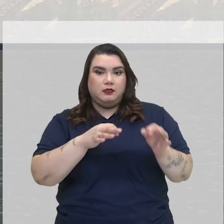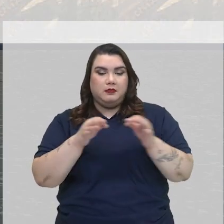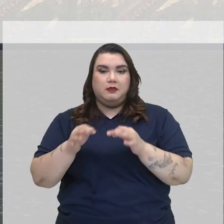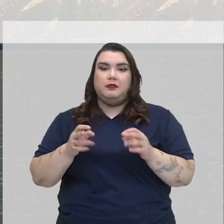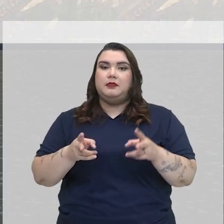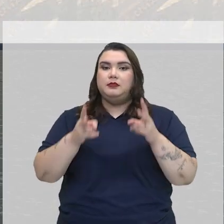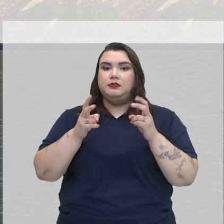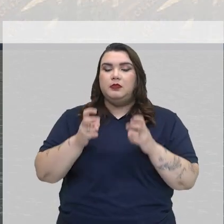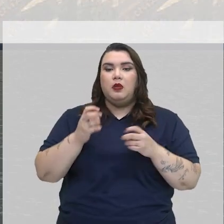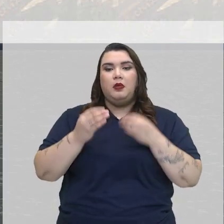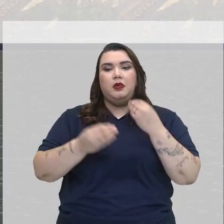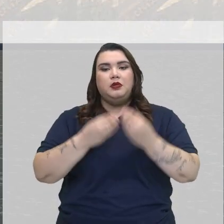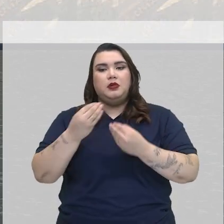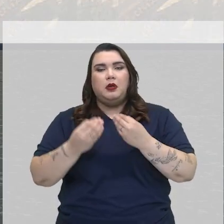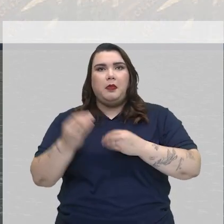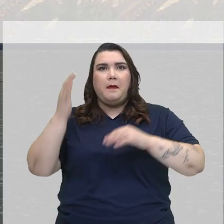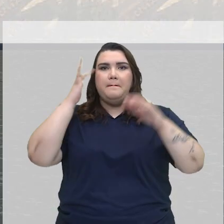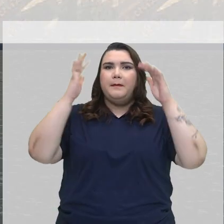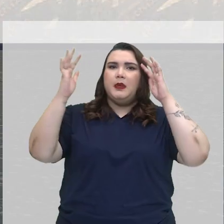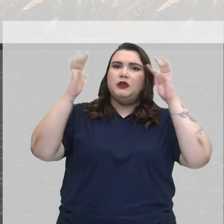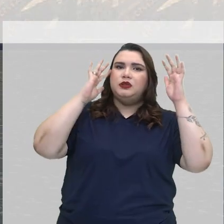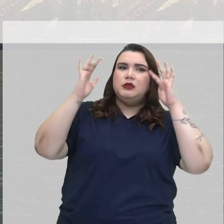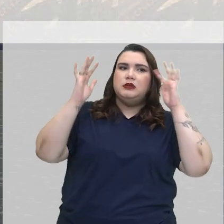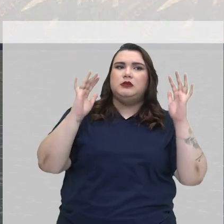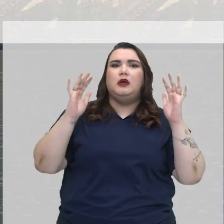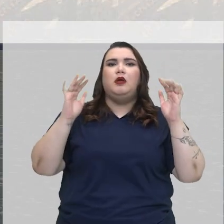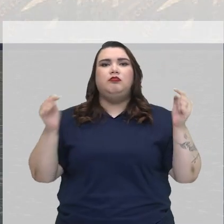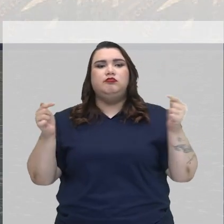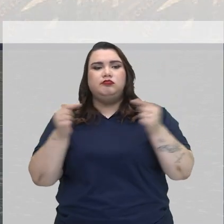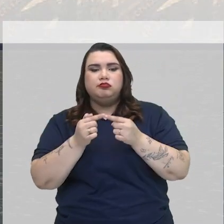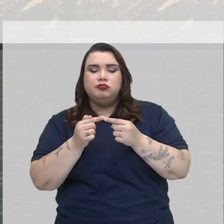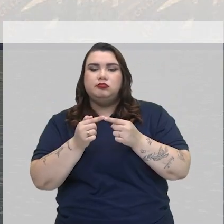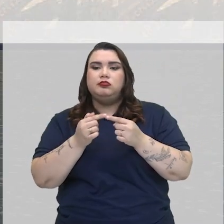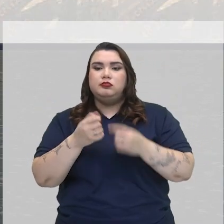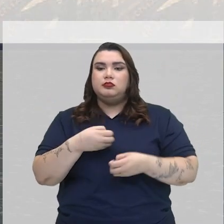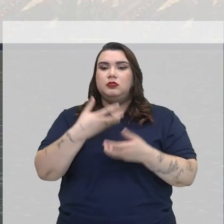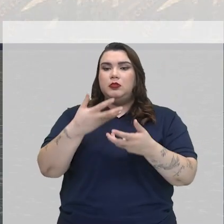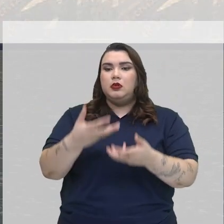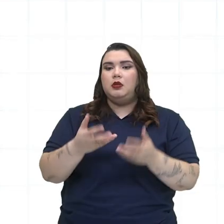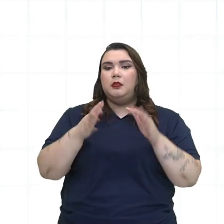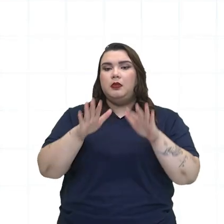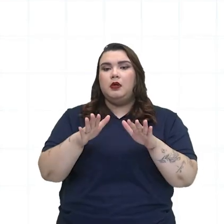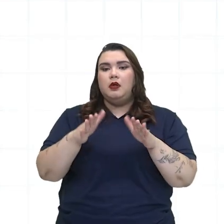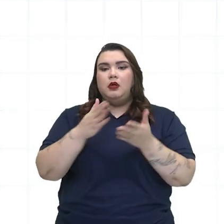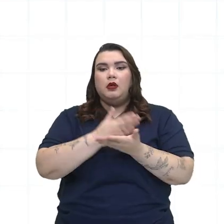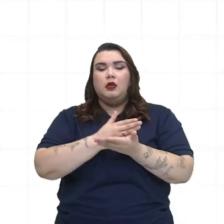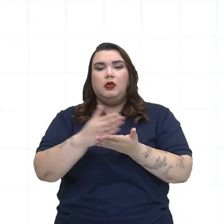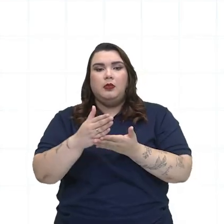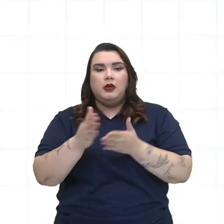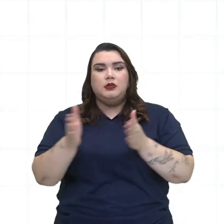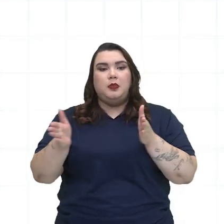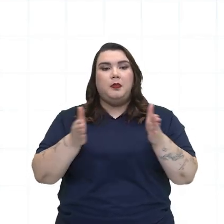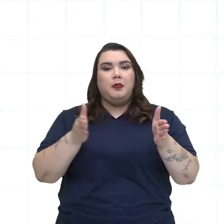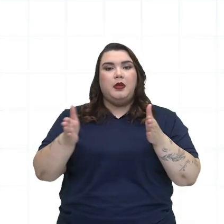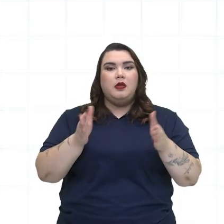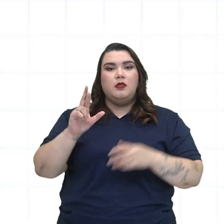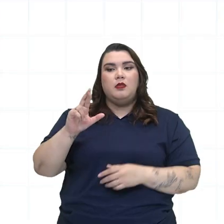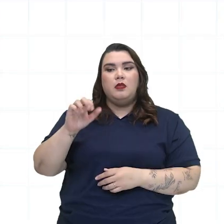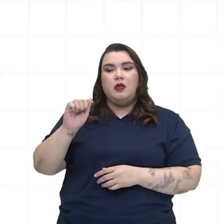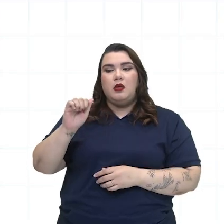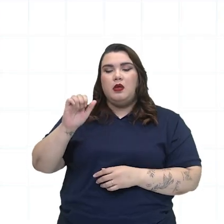essa imaginação, esse imaginário, né, muito aflorado. Aí a gente chega no realismo. Aí o realismo fala, não, não, não,